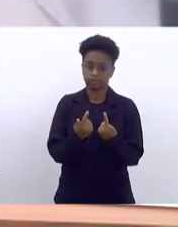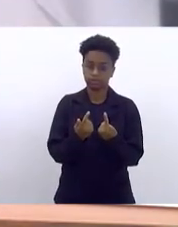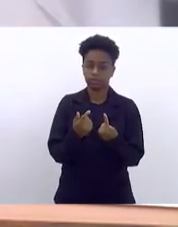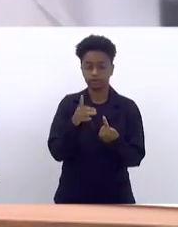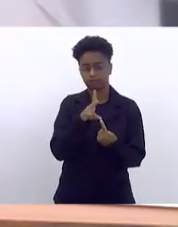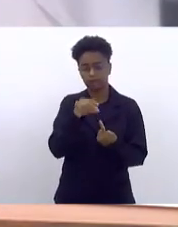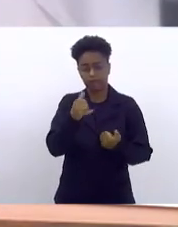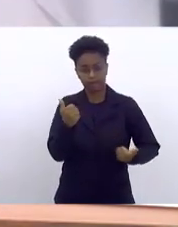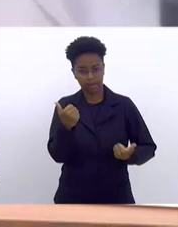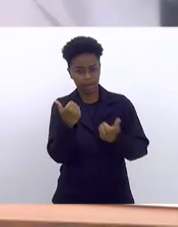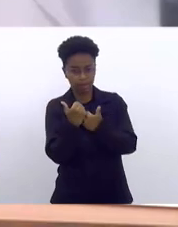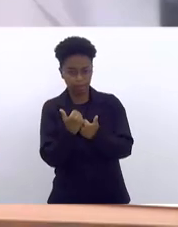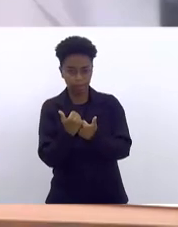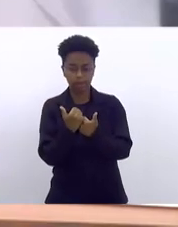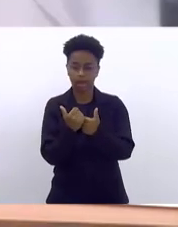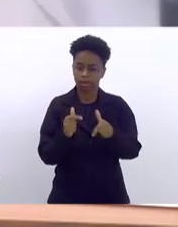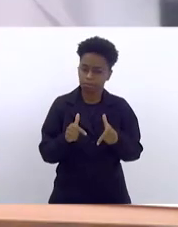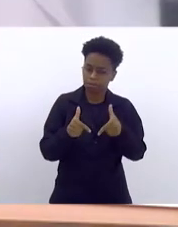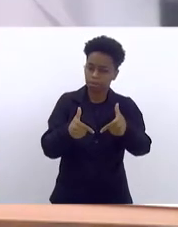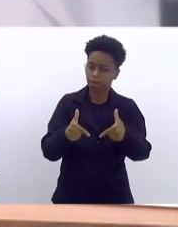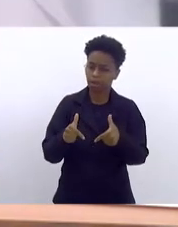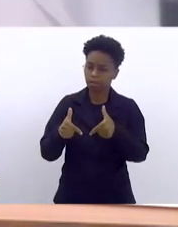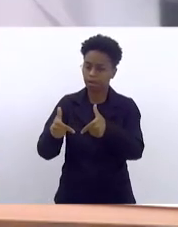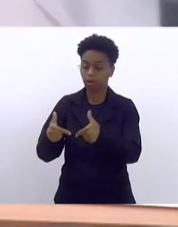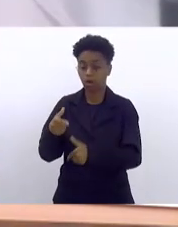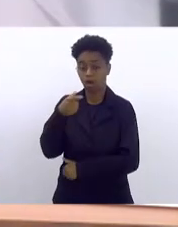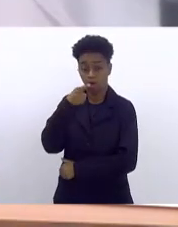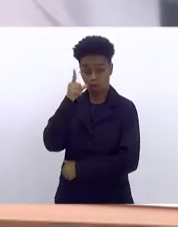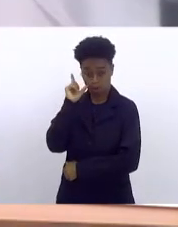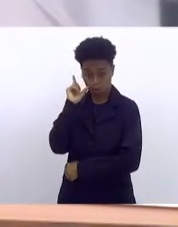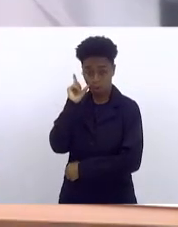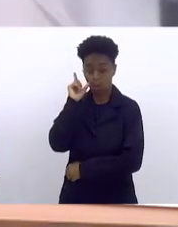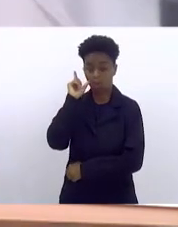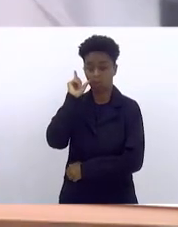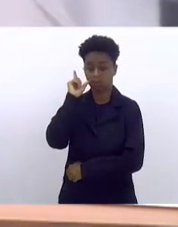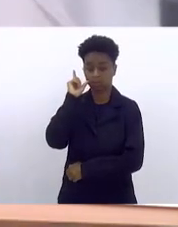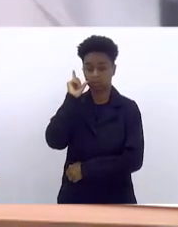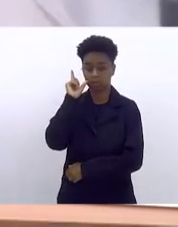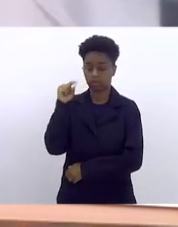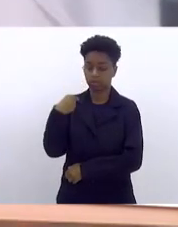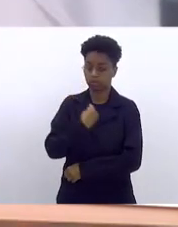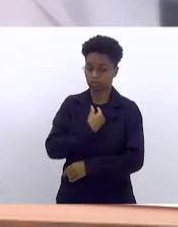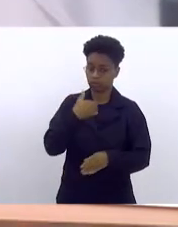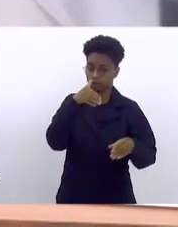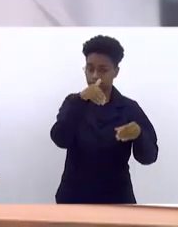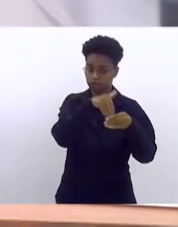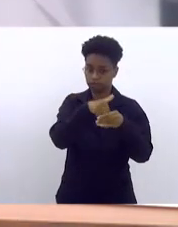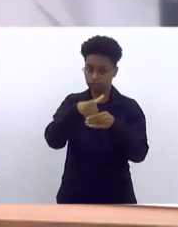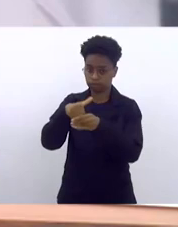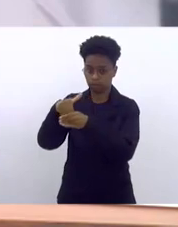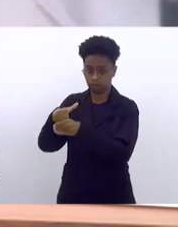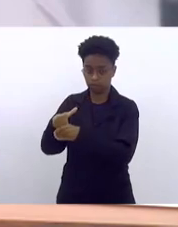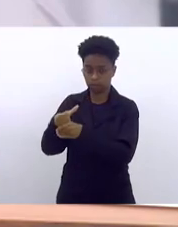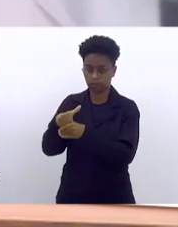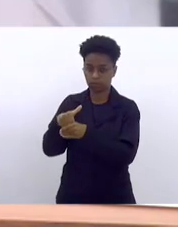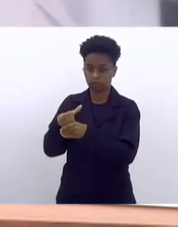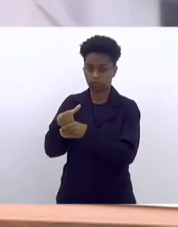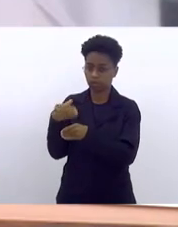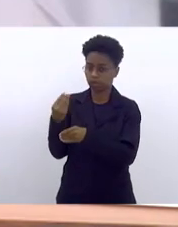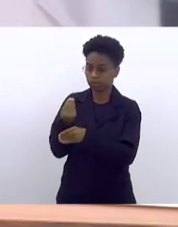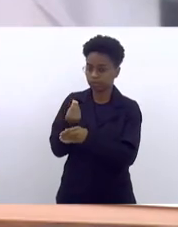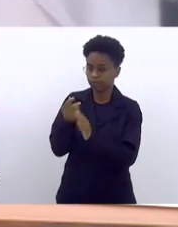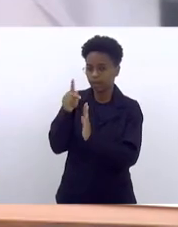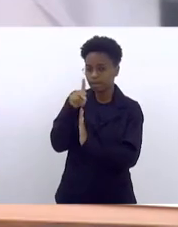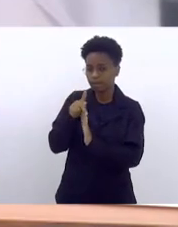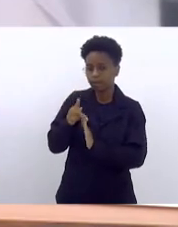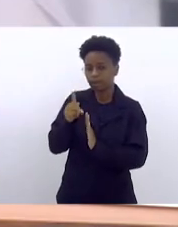apoiando as iniciativas ontem foi votado lá um projeto